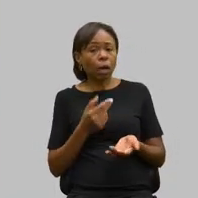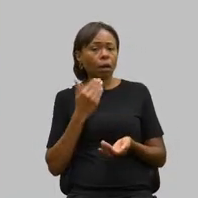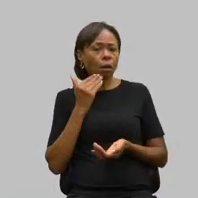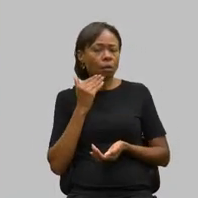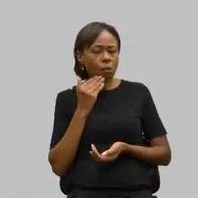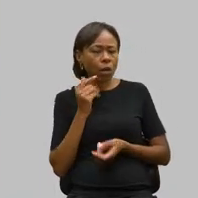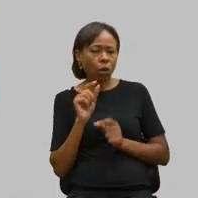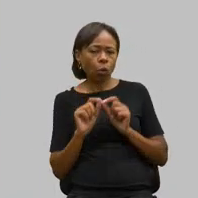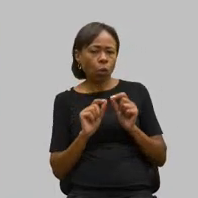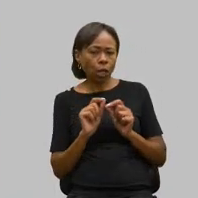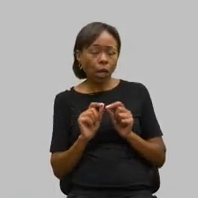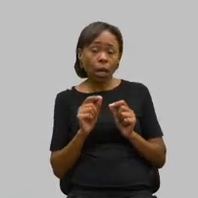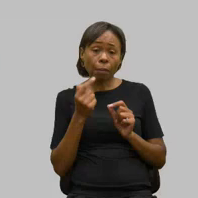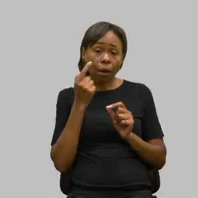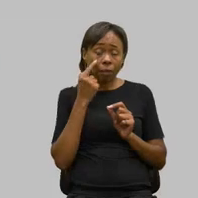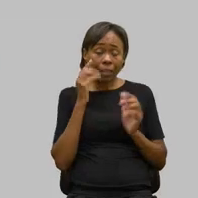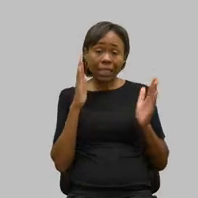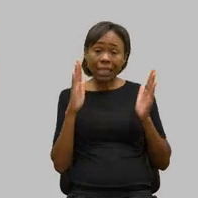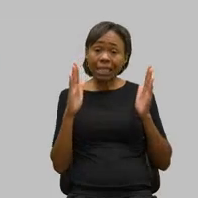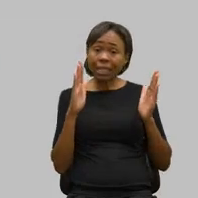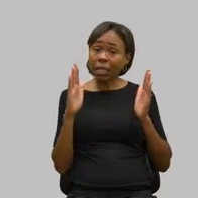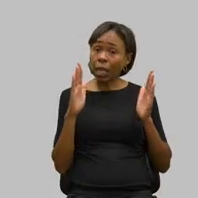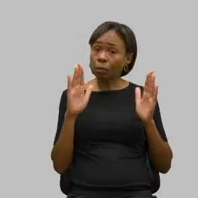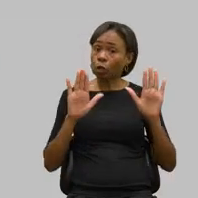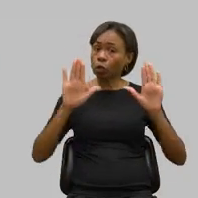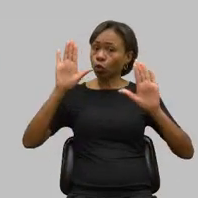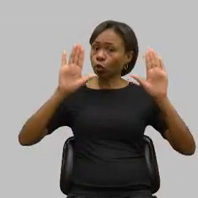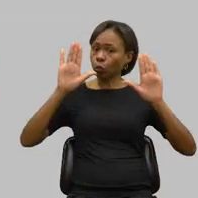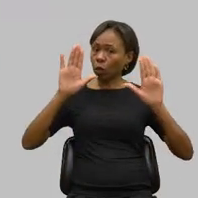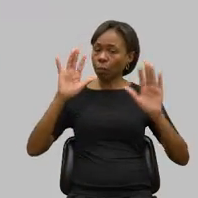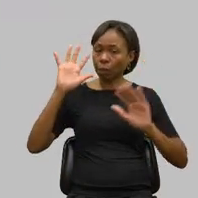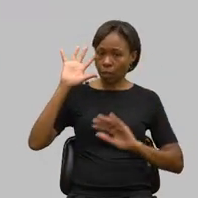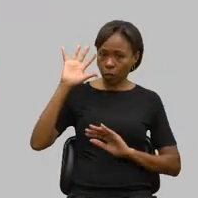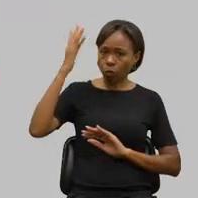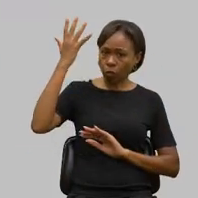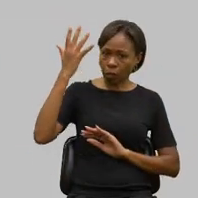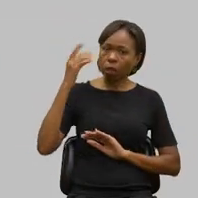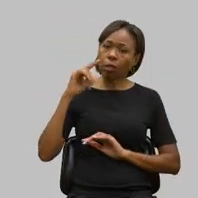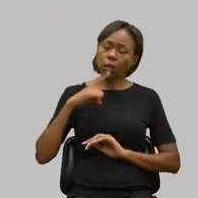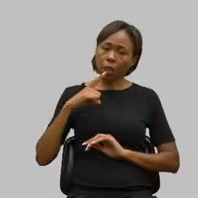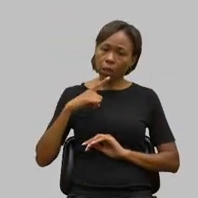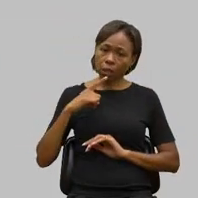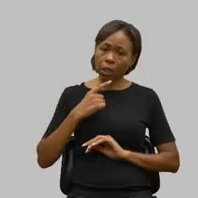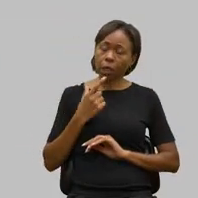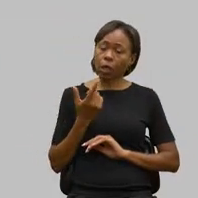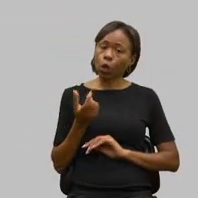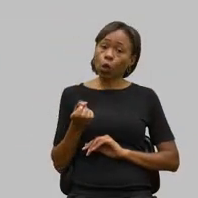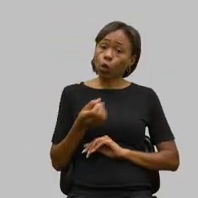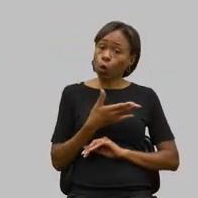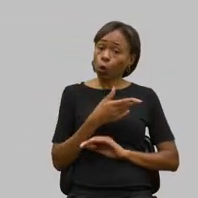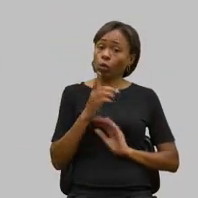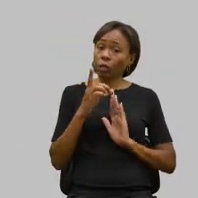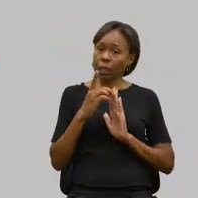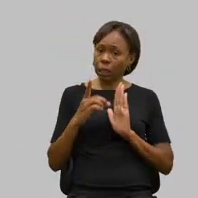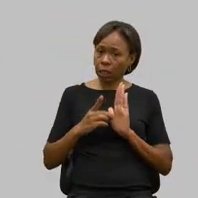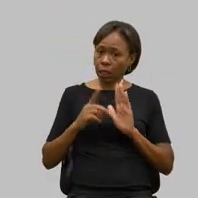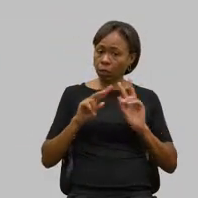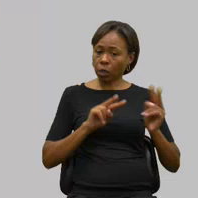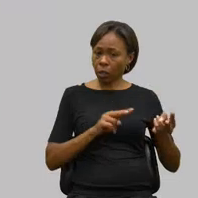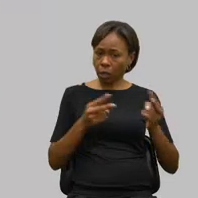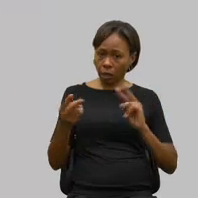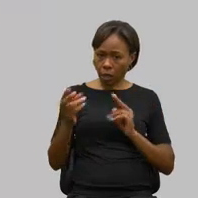do processo solicitatório e da execução. Então, são formas. O novo decreto de repasse. Nós vamos permitir, então, o uso do saldo financeiro,